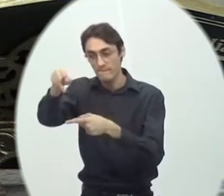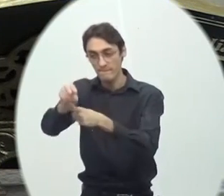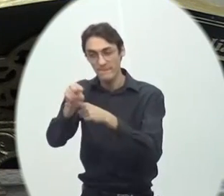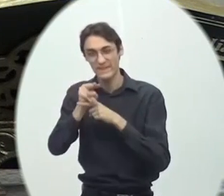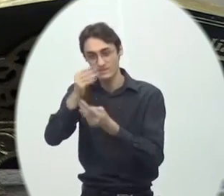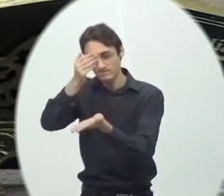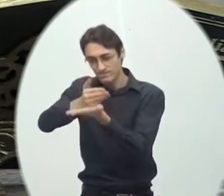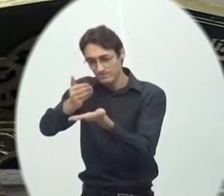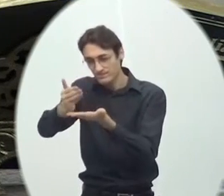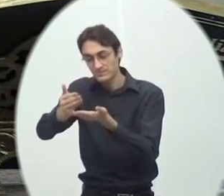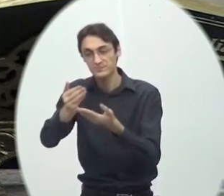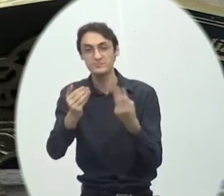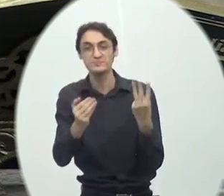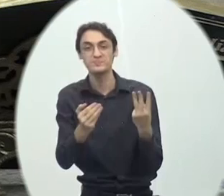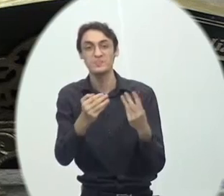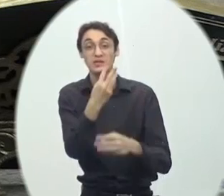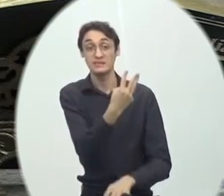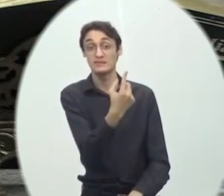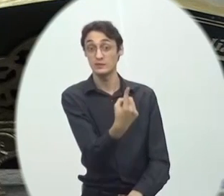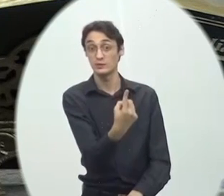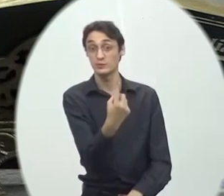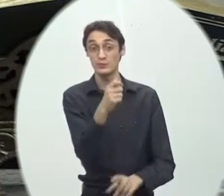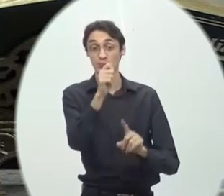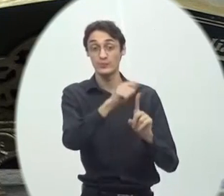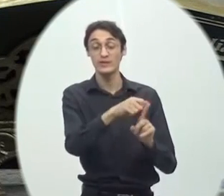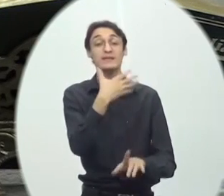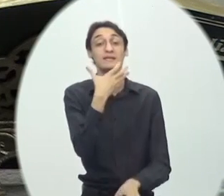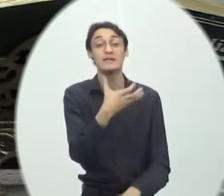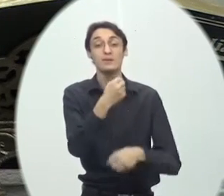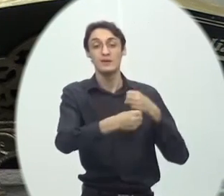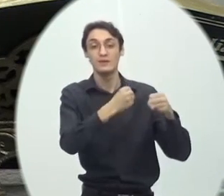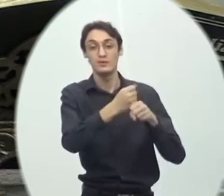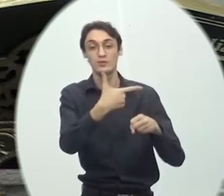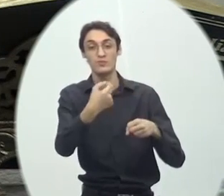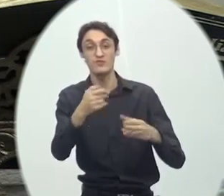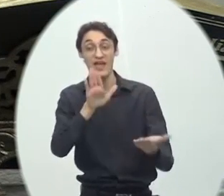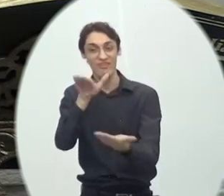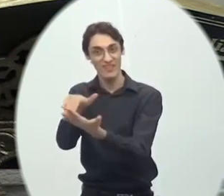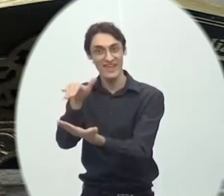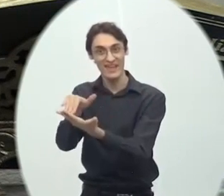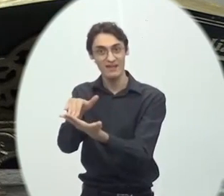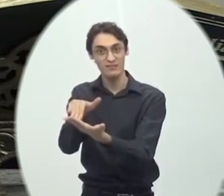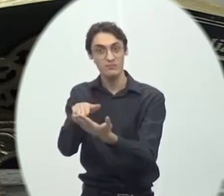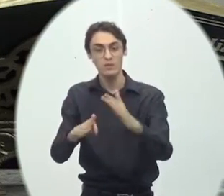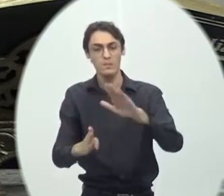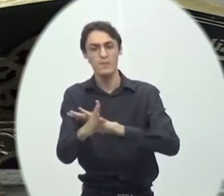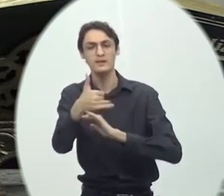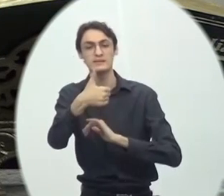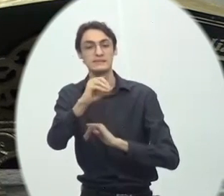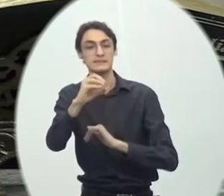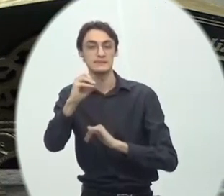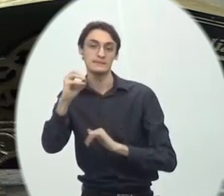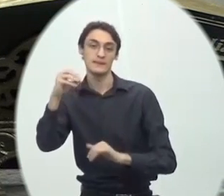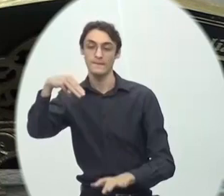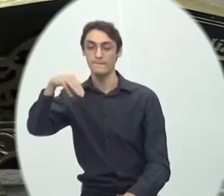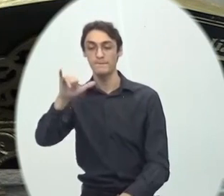de 31/12/2020, e cujo saldo devedor atual ultrapassa 100